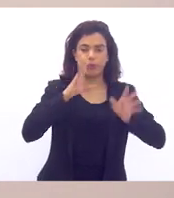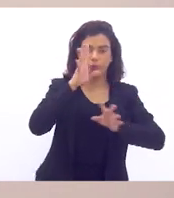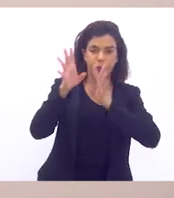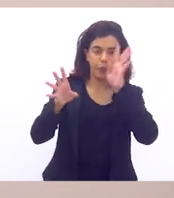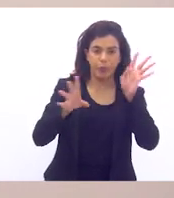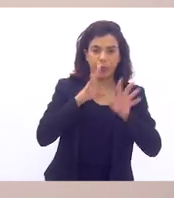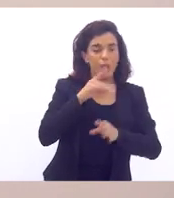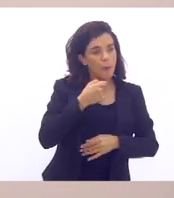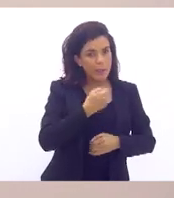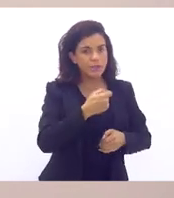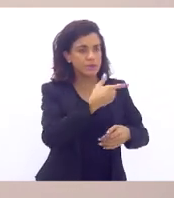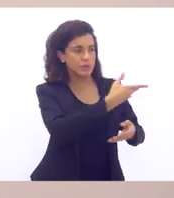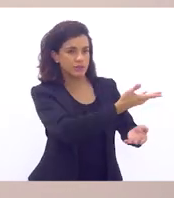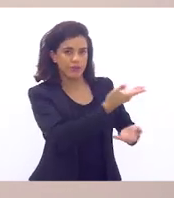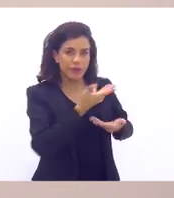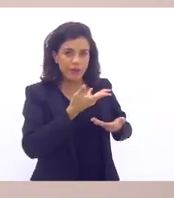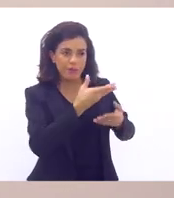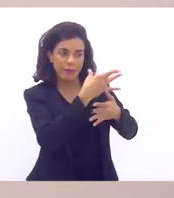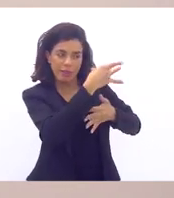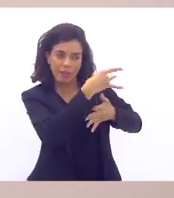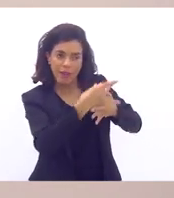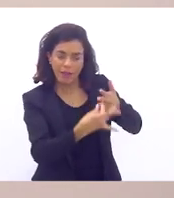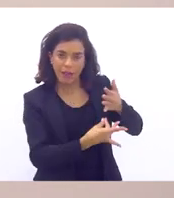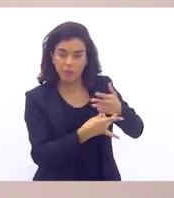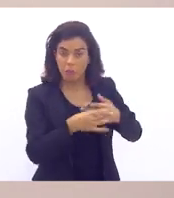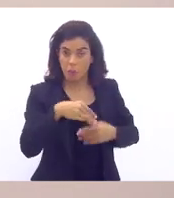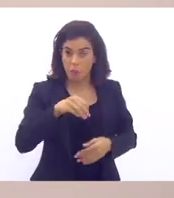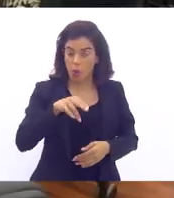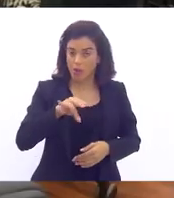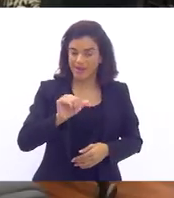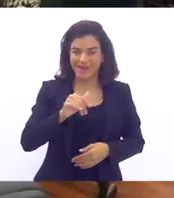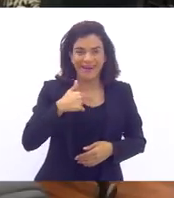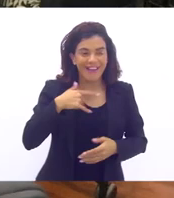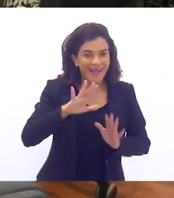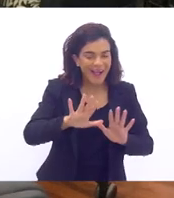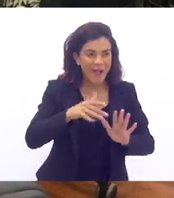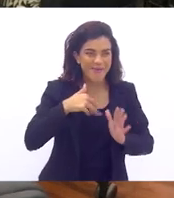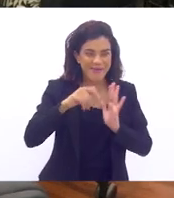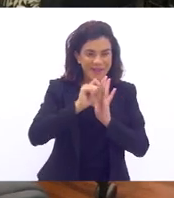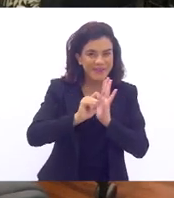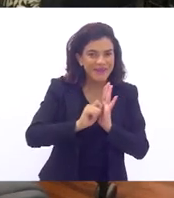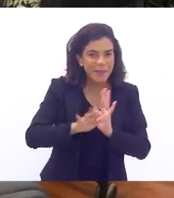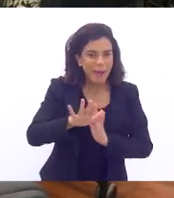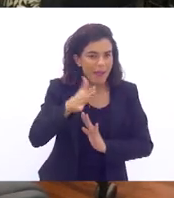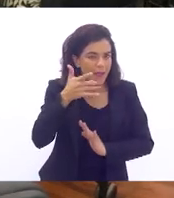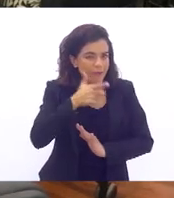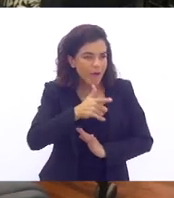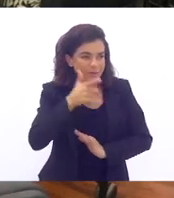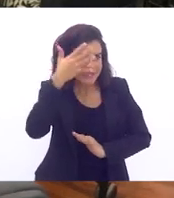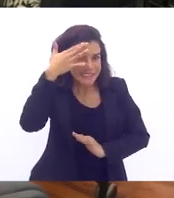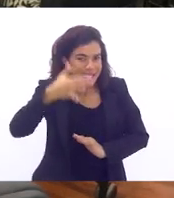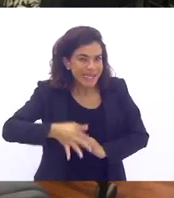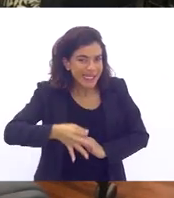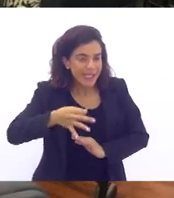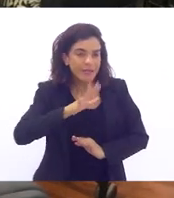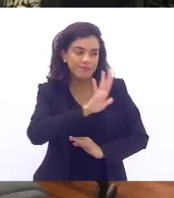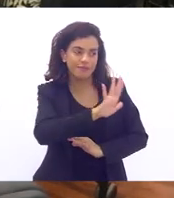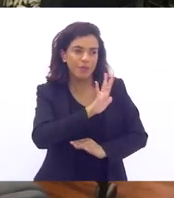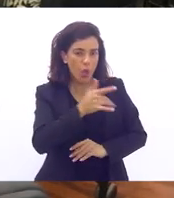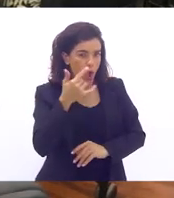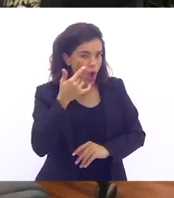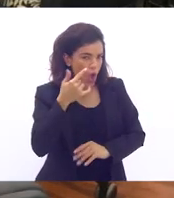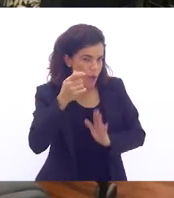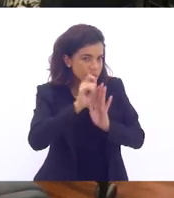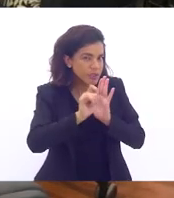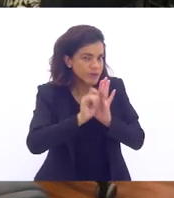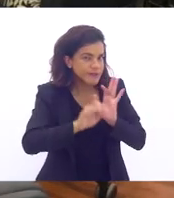me dar o Detalhe a Mônica falou uma série de questões aqui que eu vou dizer Calma que eu anotei Mas será que eu vou chegar para ela depois eu vou dizer ó vê se eu